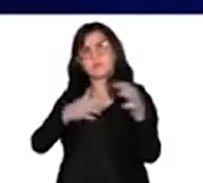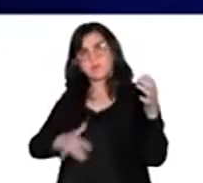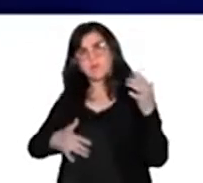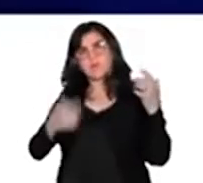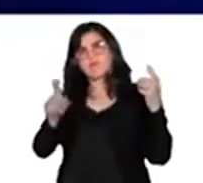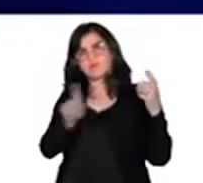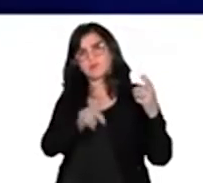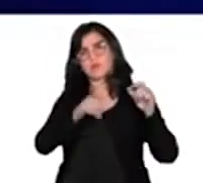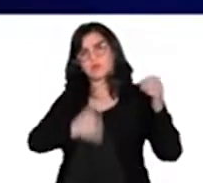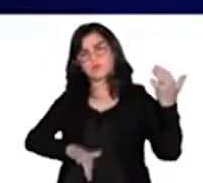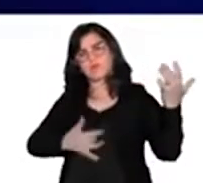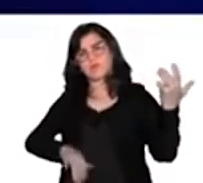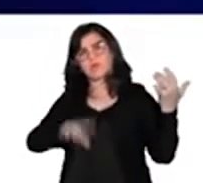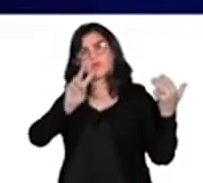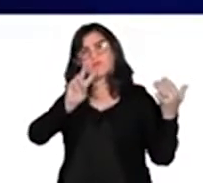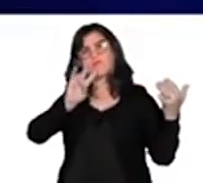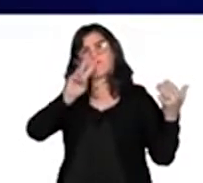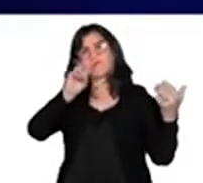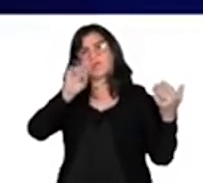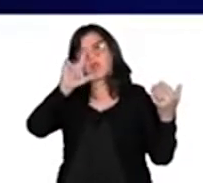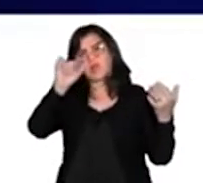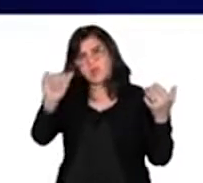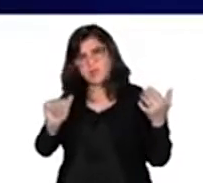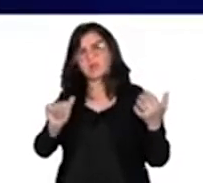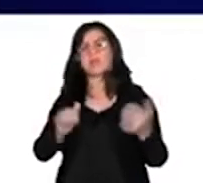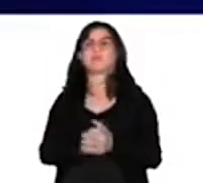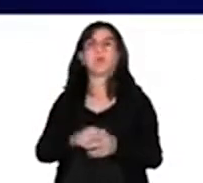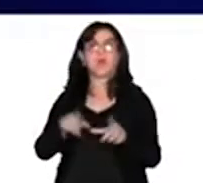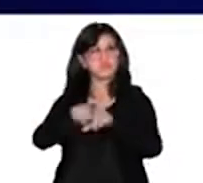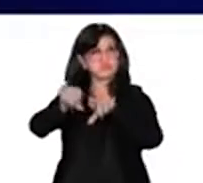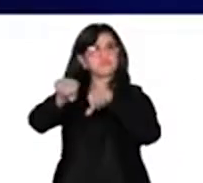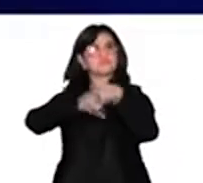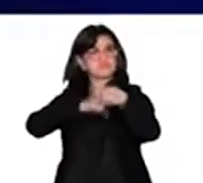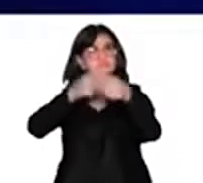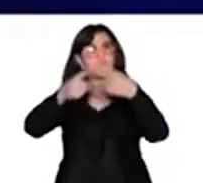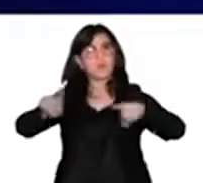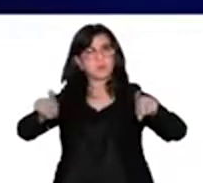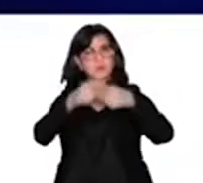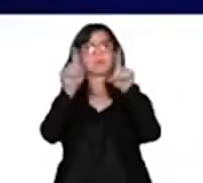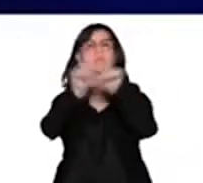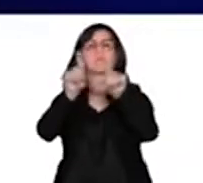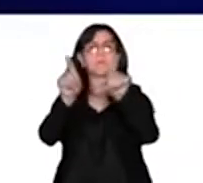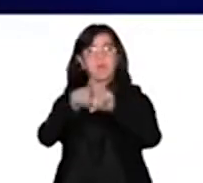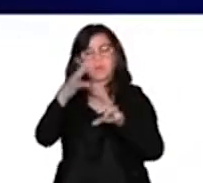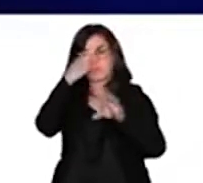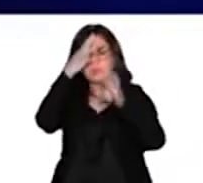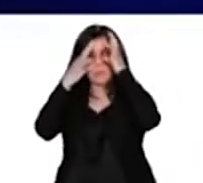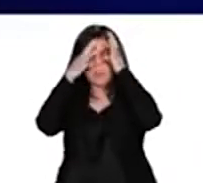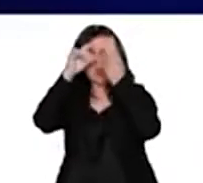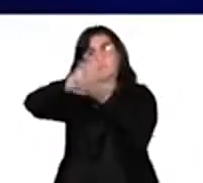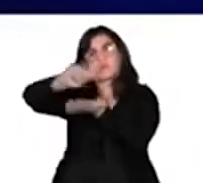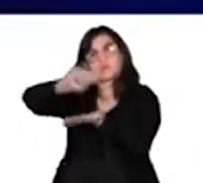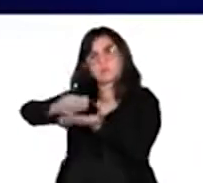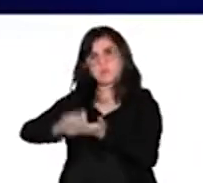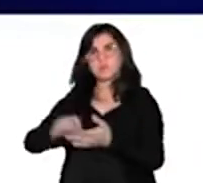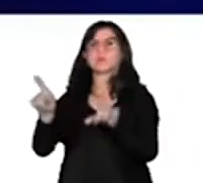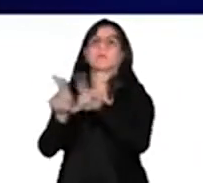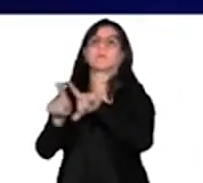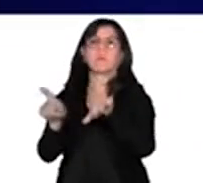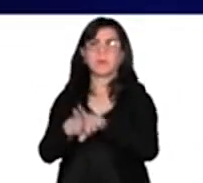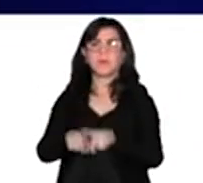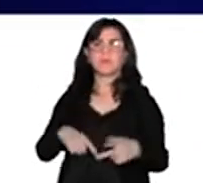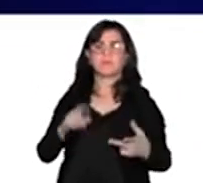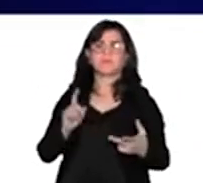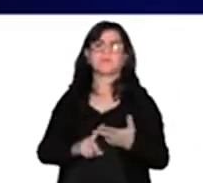de viola. E é licenciado em música também, então ele é compositor e também é parte